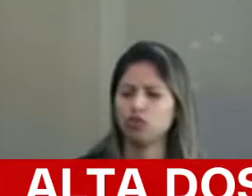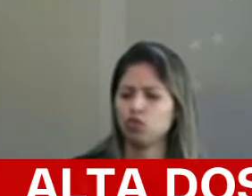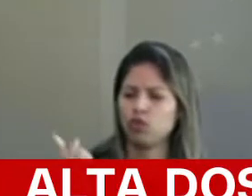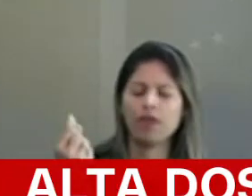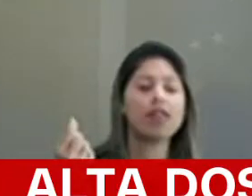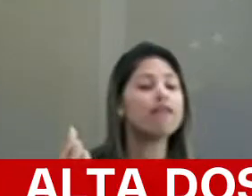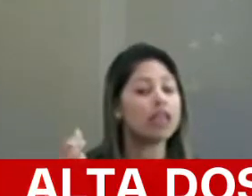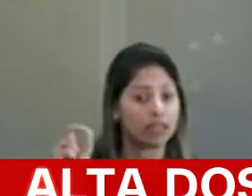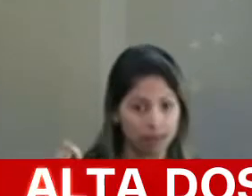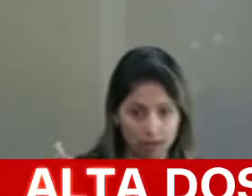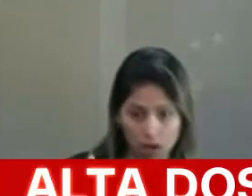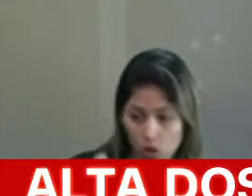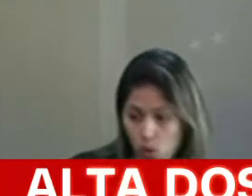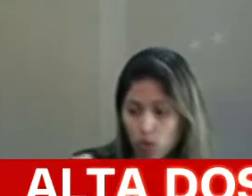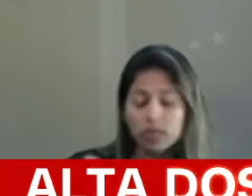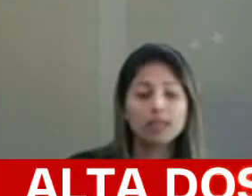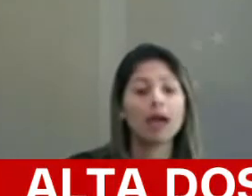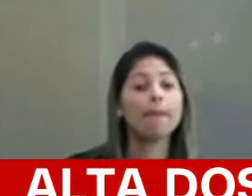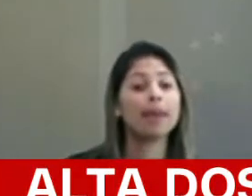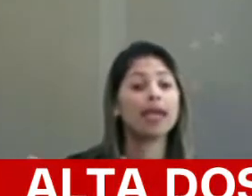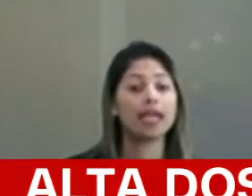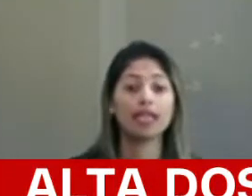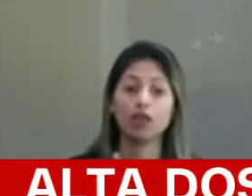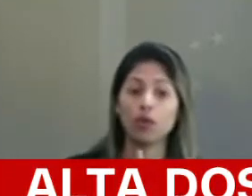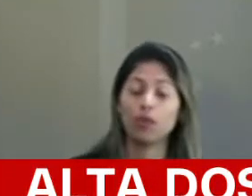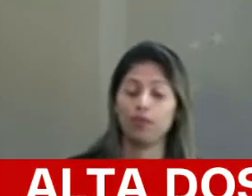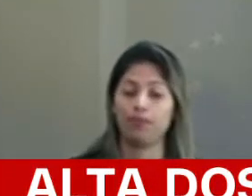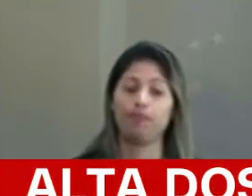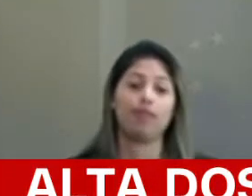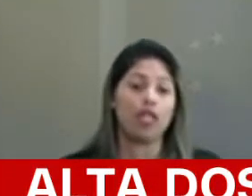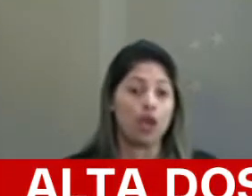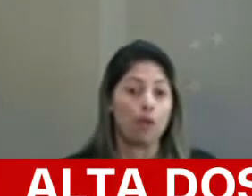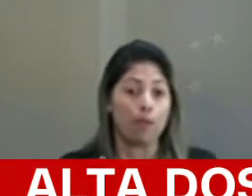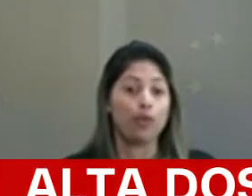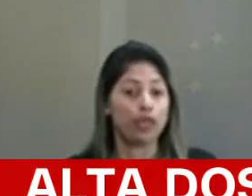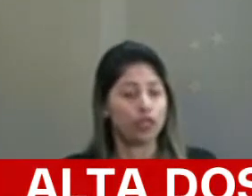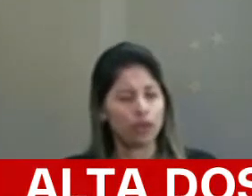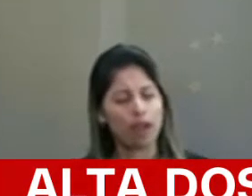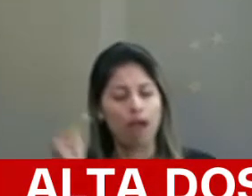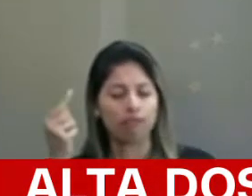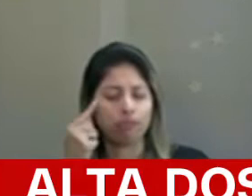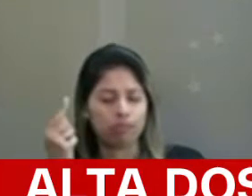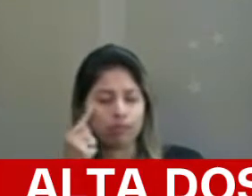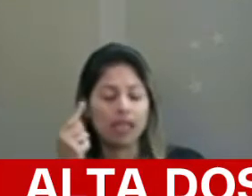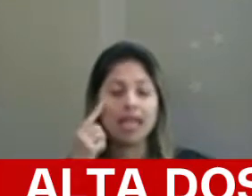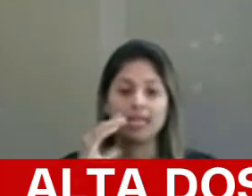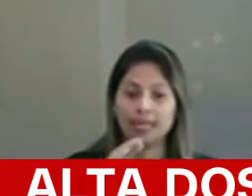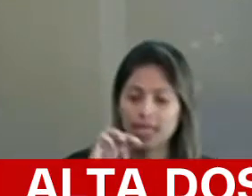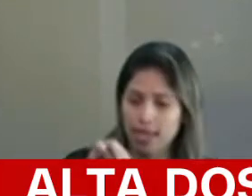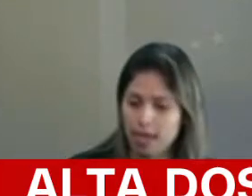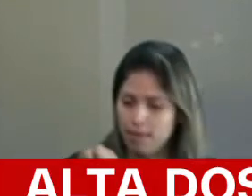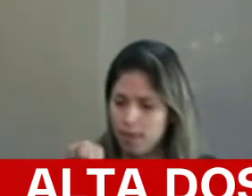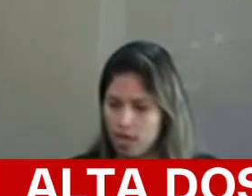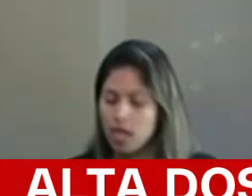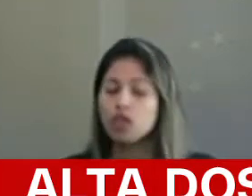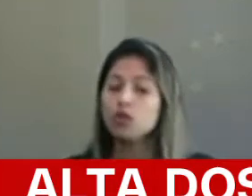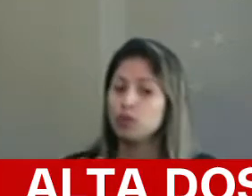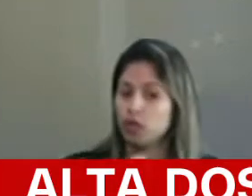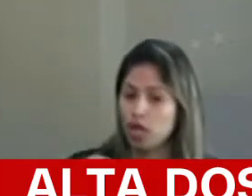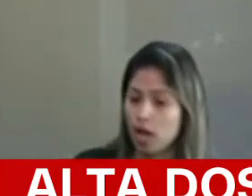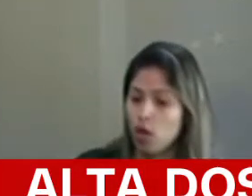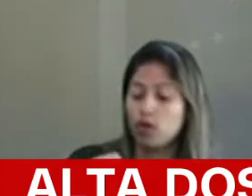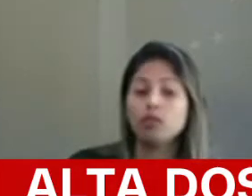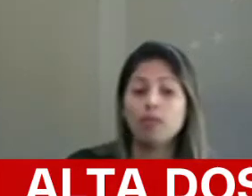orçamentários e financeiros. Então, para ter uma ideia, pela CNM, que estimou um